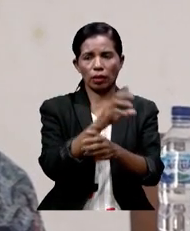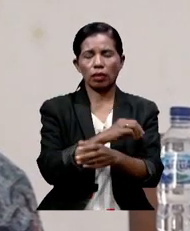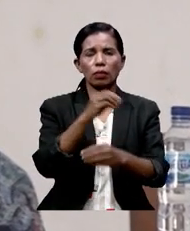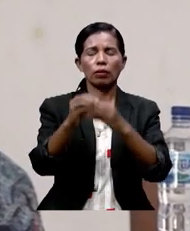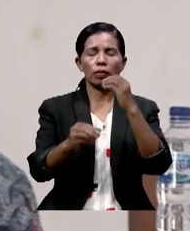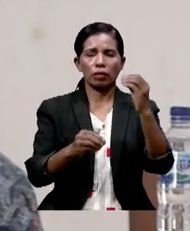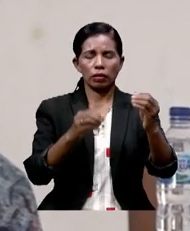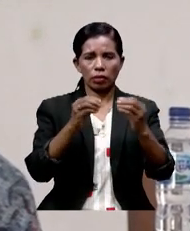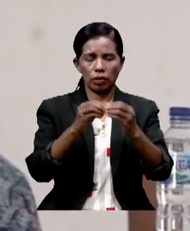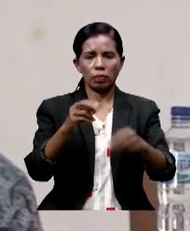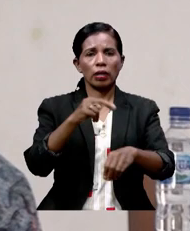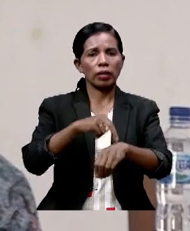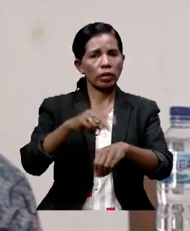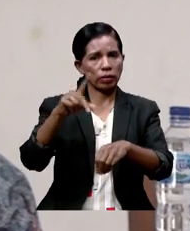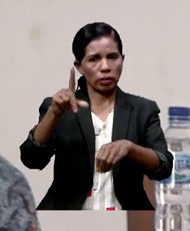reconciliação nacional.